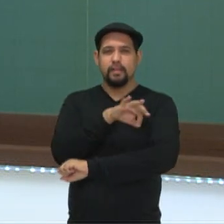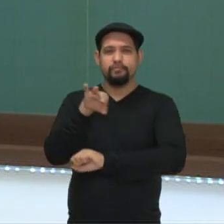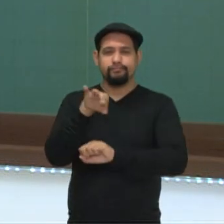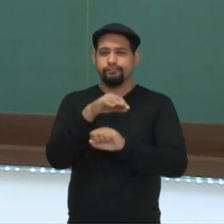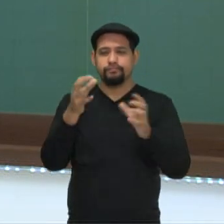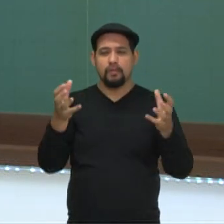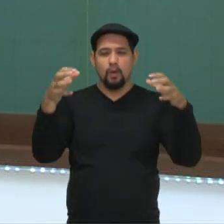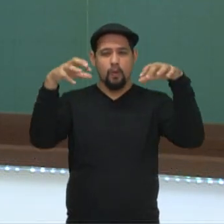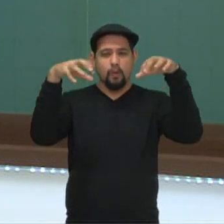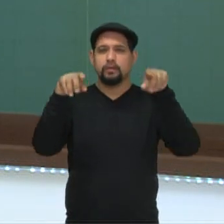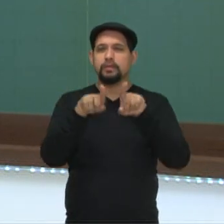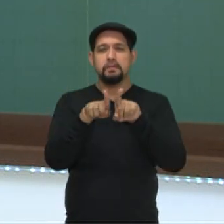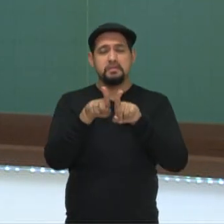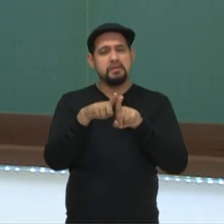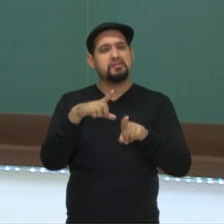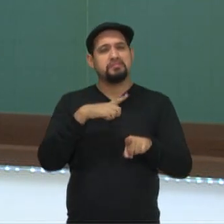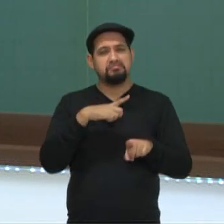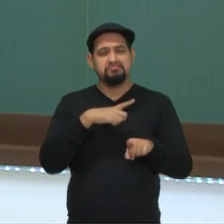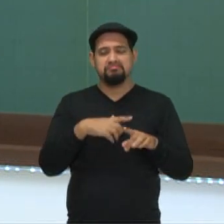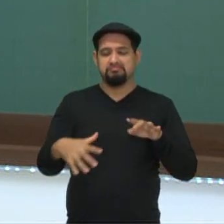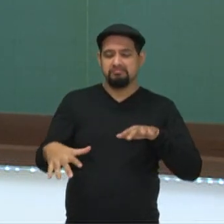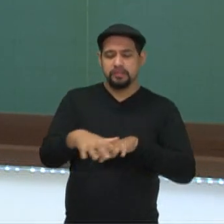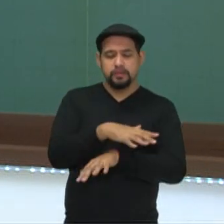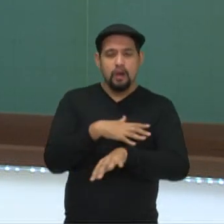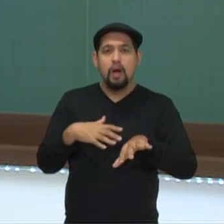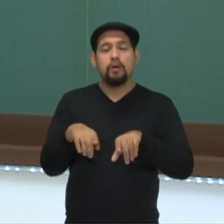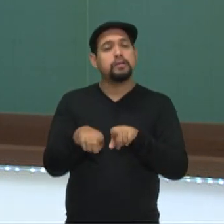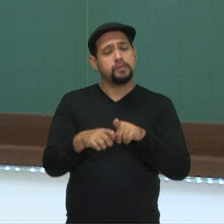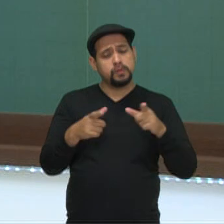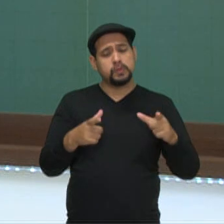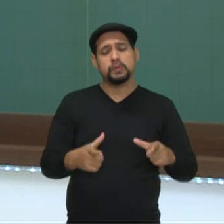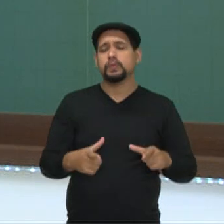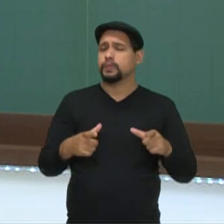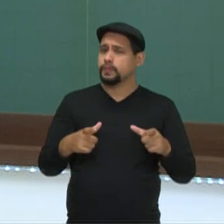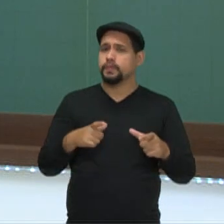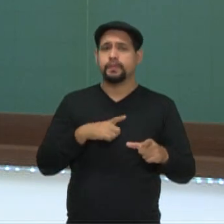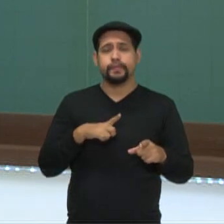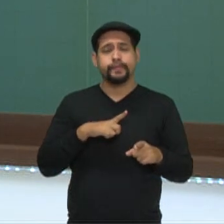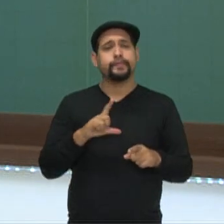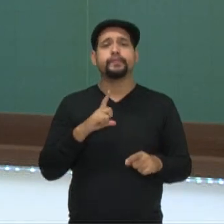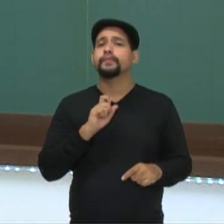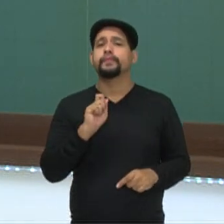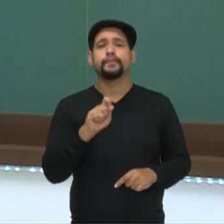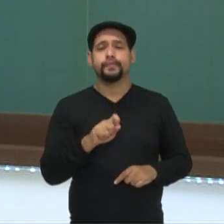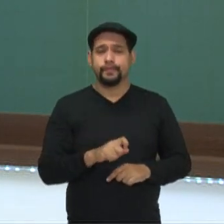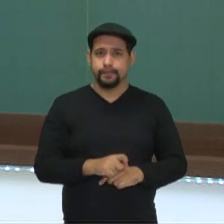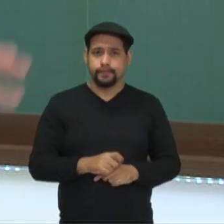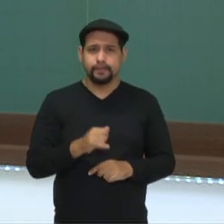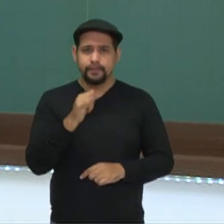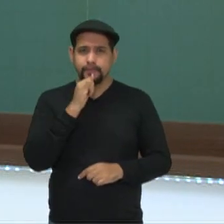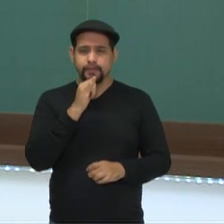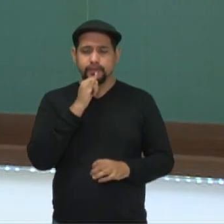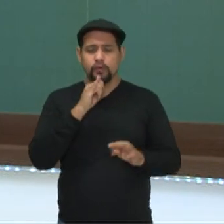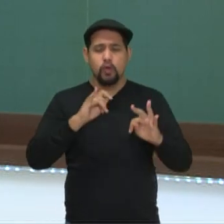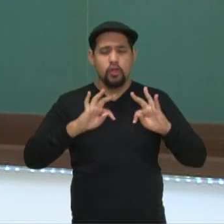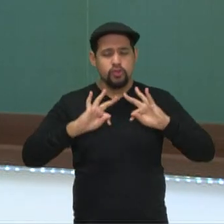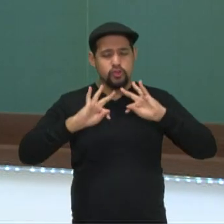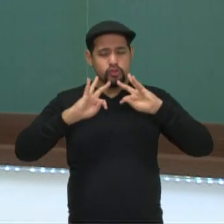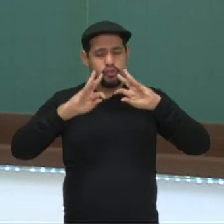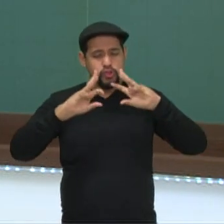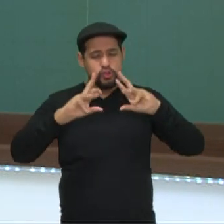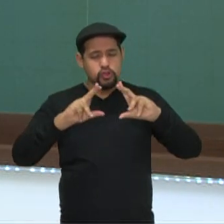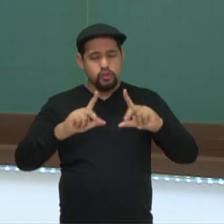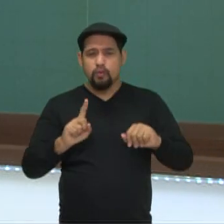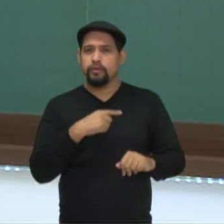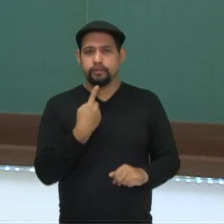é simbólico, é ritualístico, é no lugar sagrado aonde se encontram todos esses conteúdos que